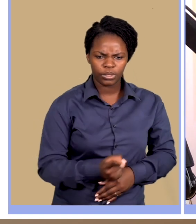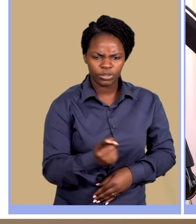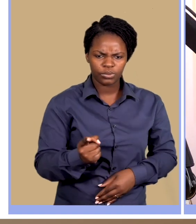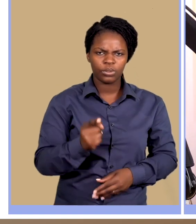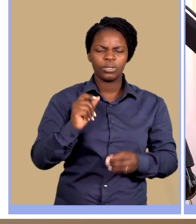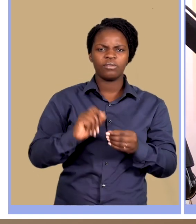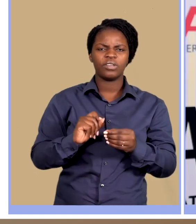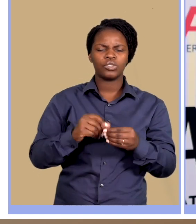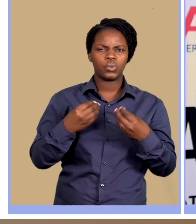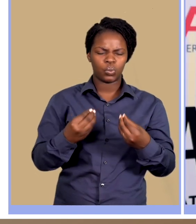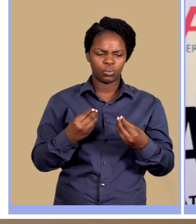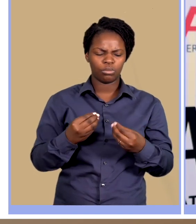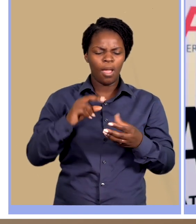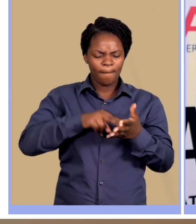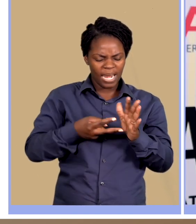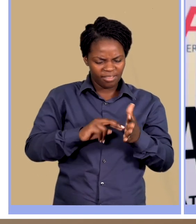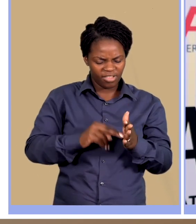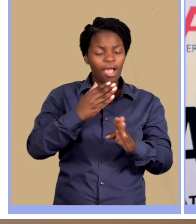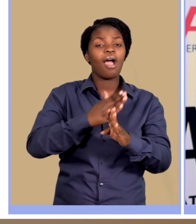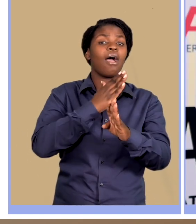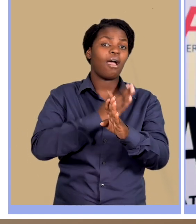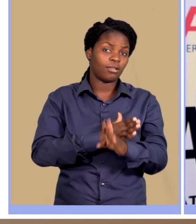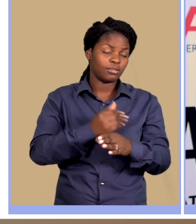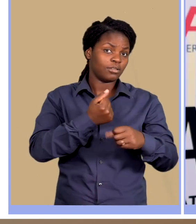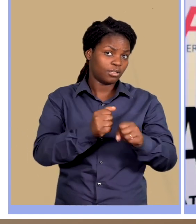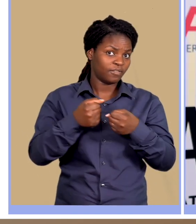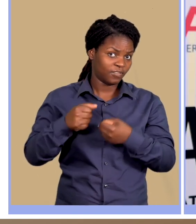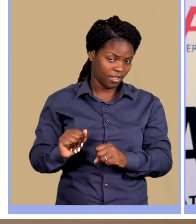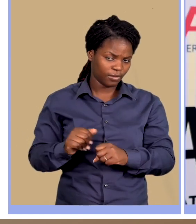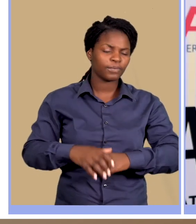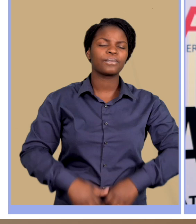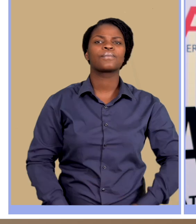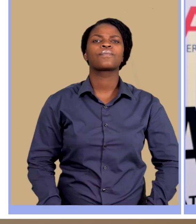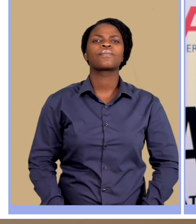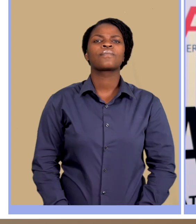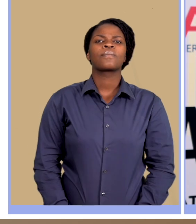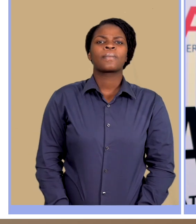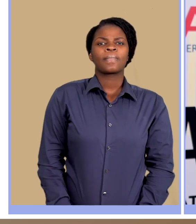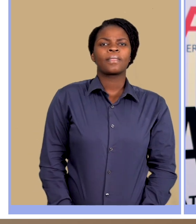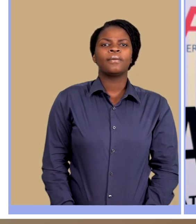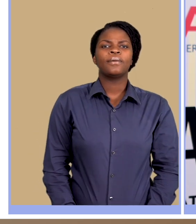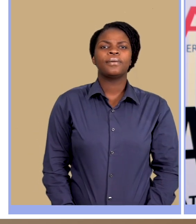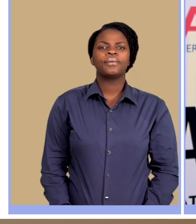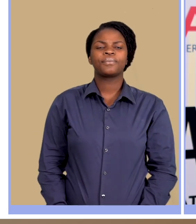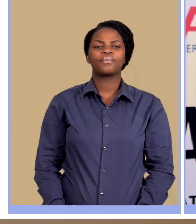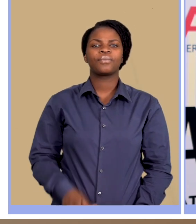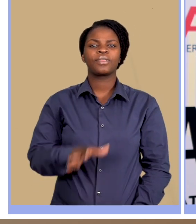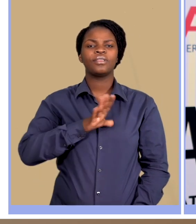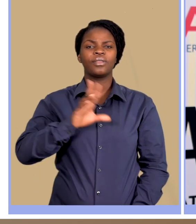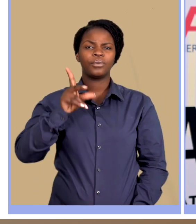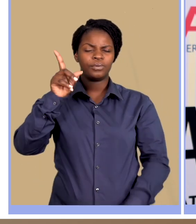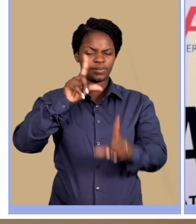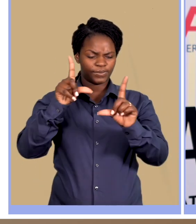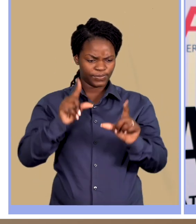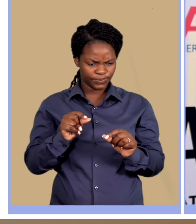planificamos as nossas atividades. Há outro aspecto que se calhar poderia mencionar aqui. Nós temos a Convenção dos Direitos da